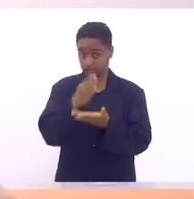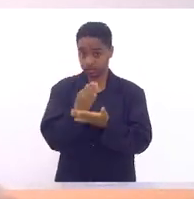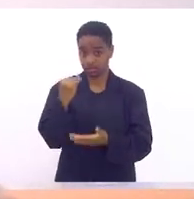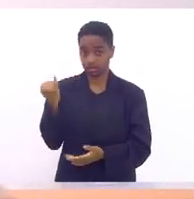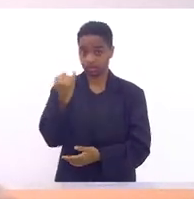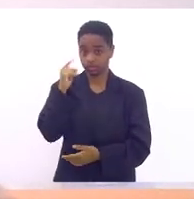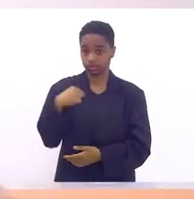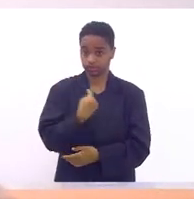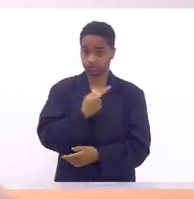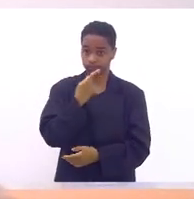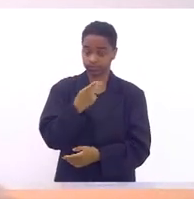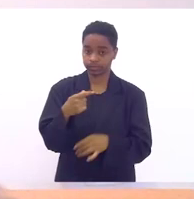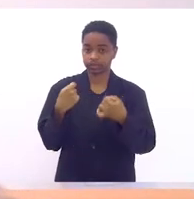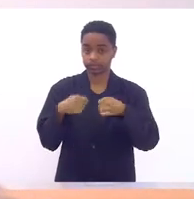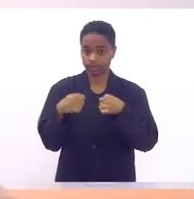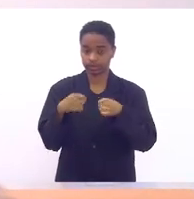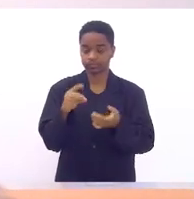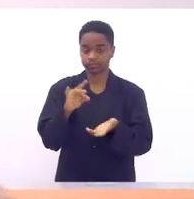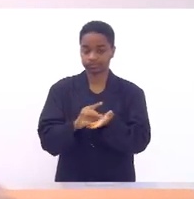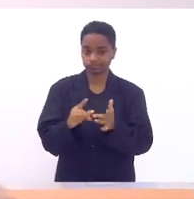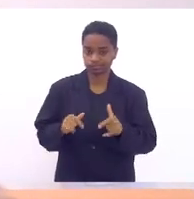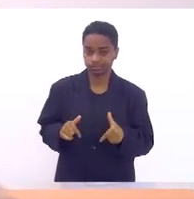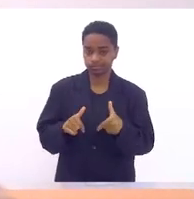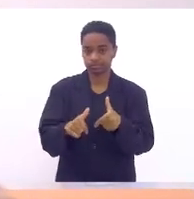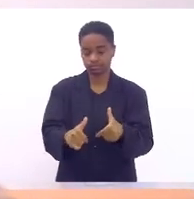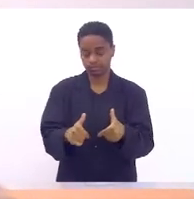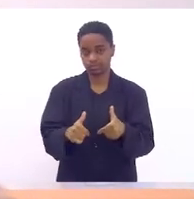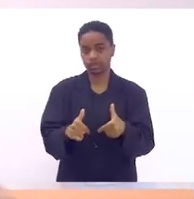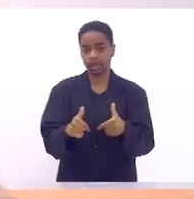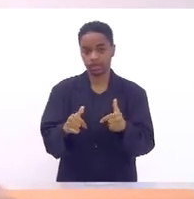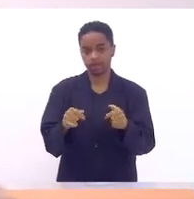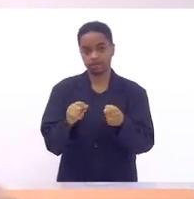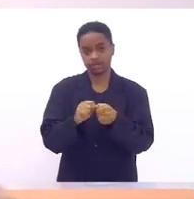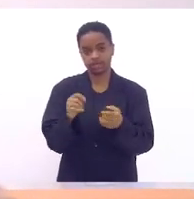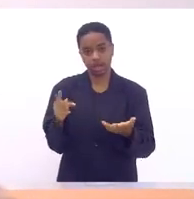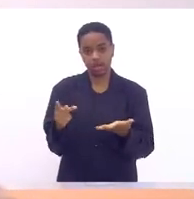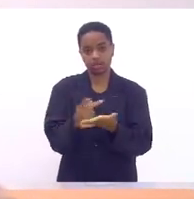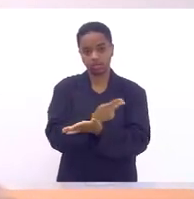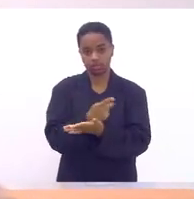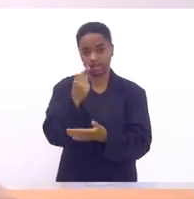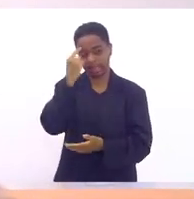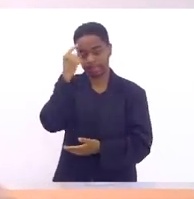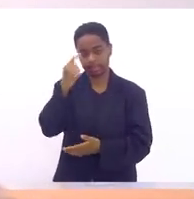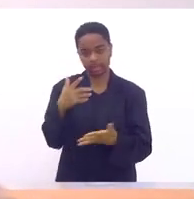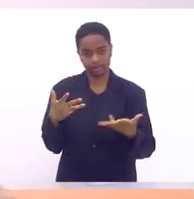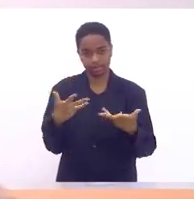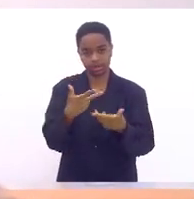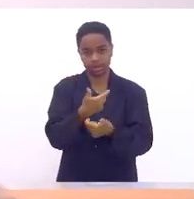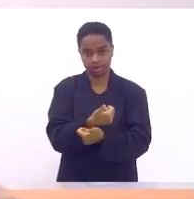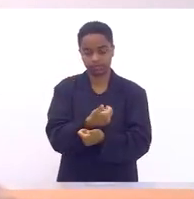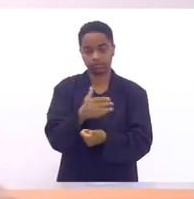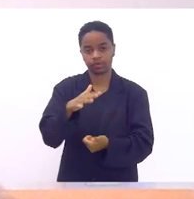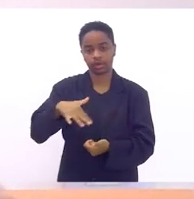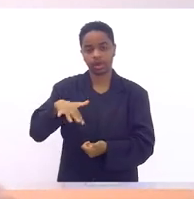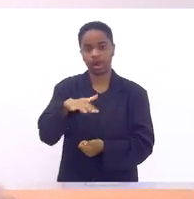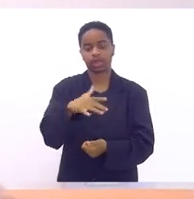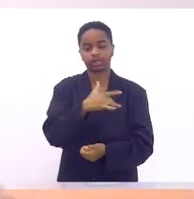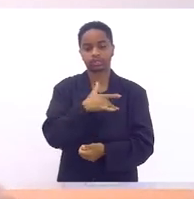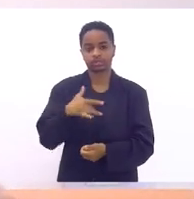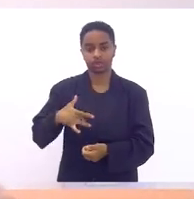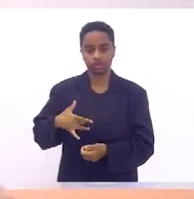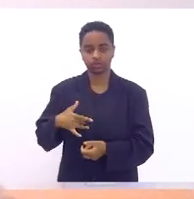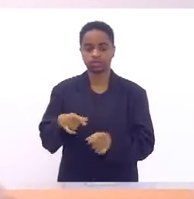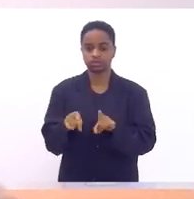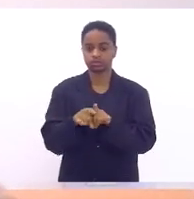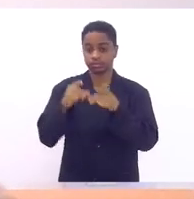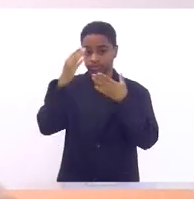que é preciso tirado do papel e dar efetividade a essa bela ideia que é o complexo industrial da Saúde e